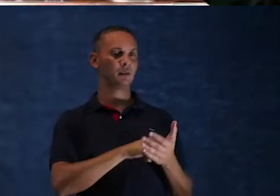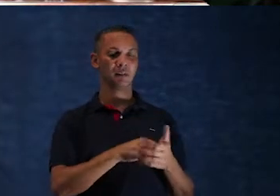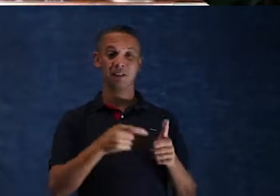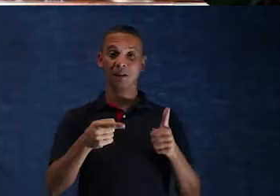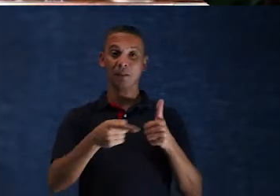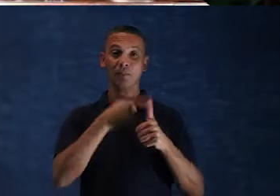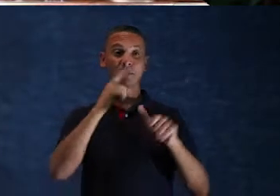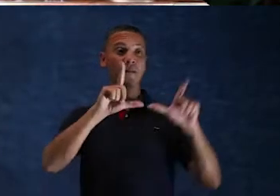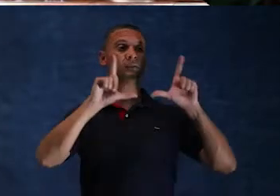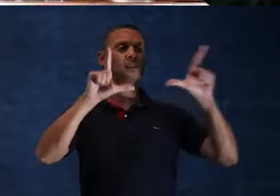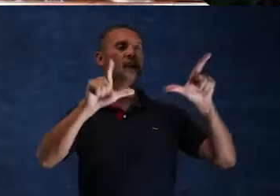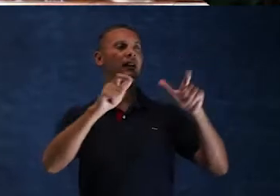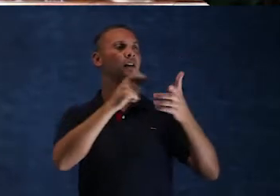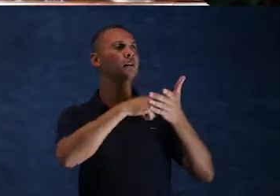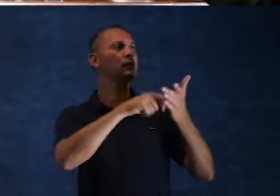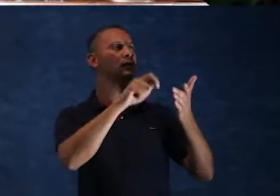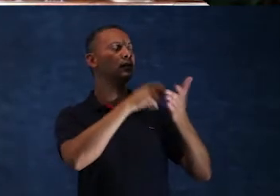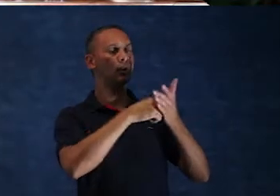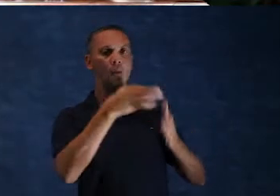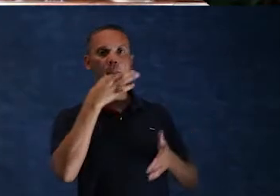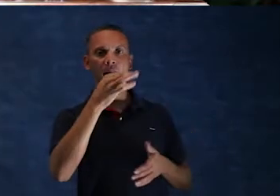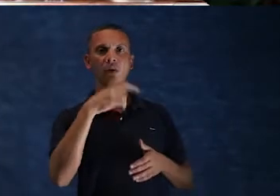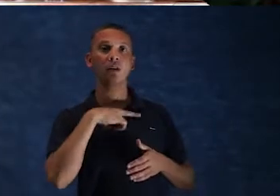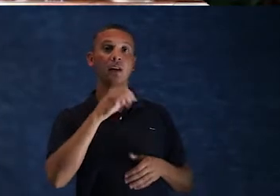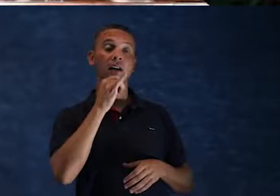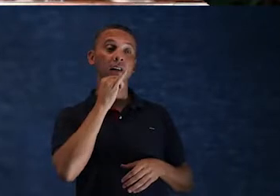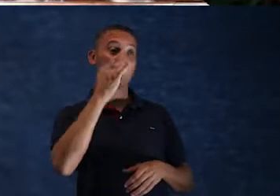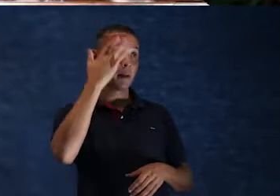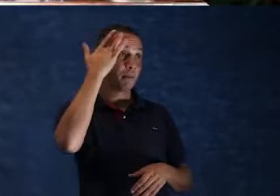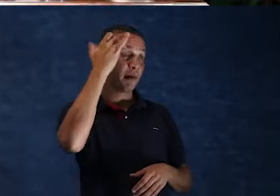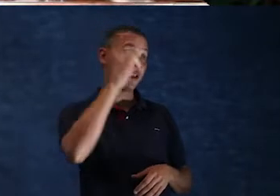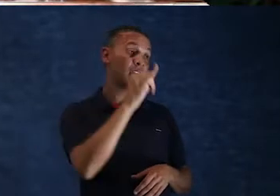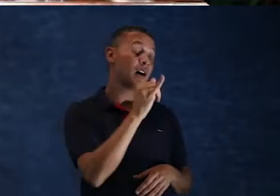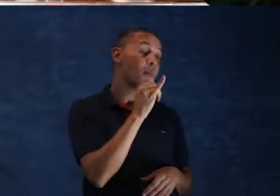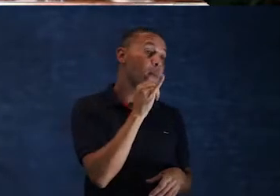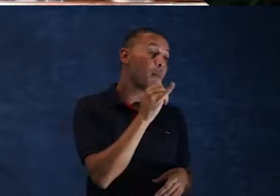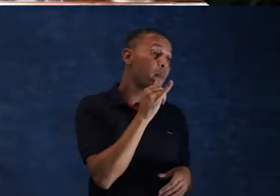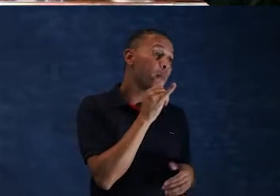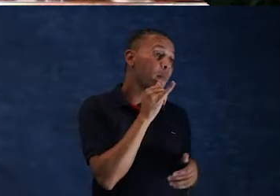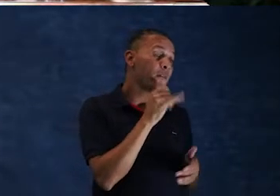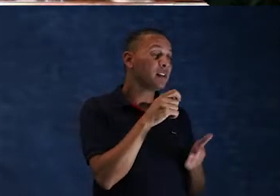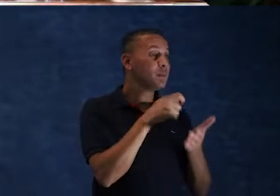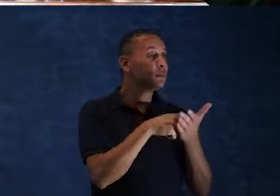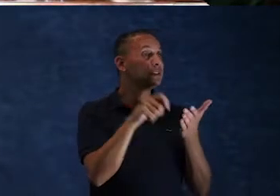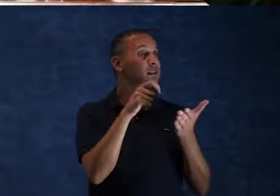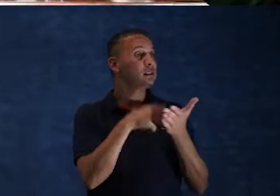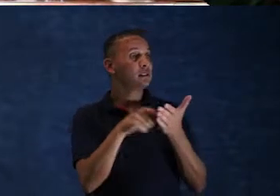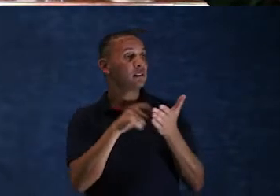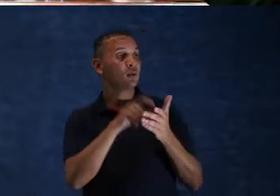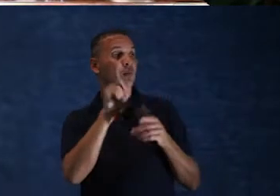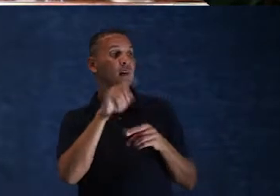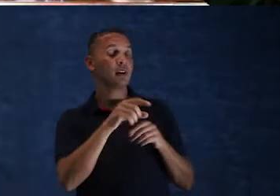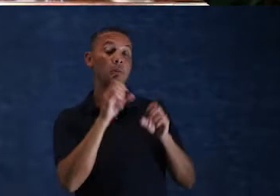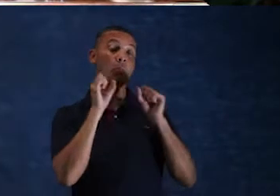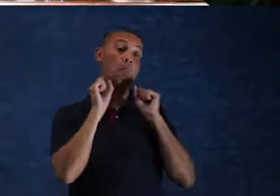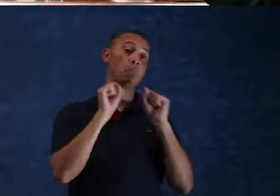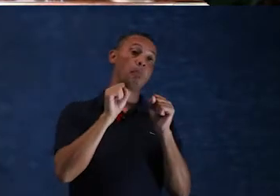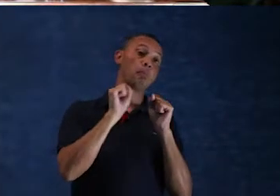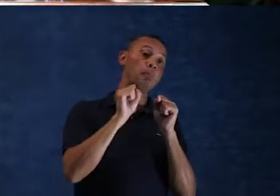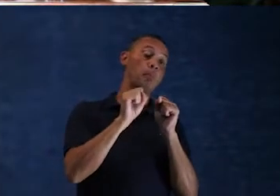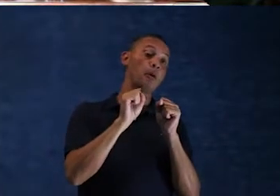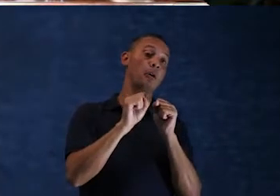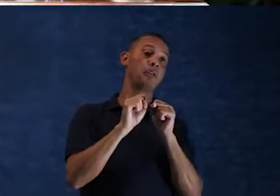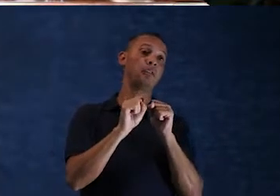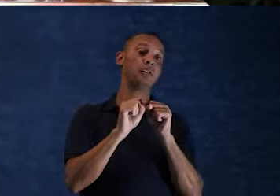cena, tudo é apenas sugerido. Amanhã, por exemplo, é assim descrita pelo narrador. Podia ser